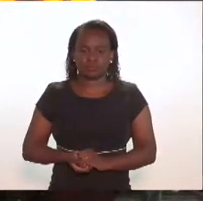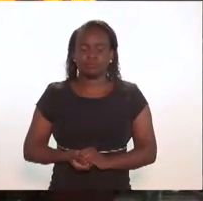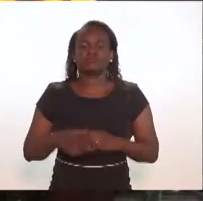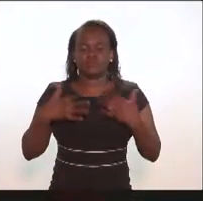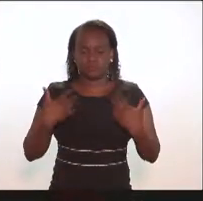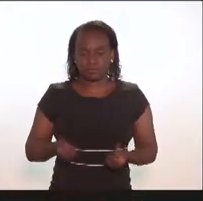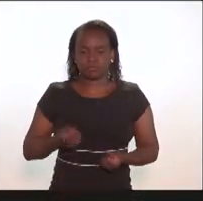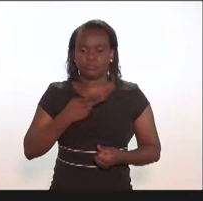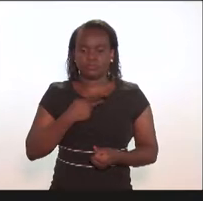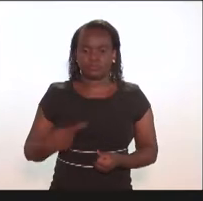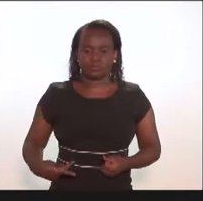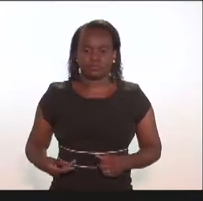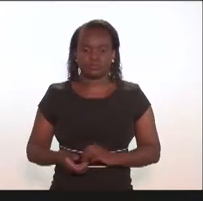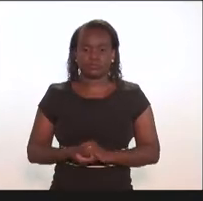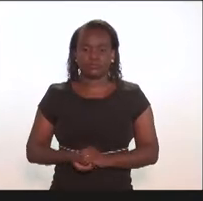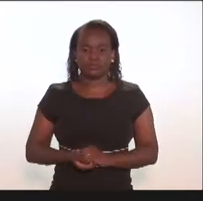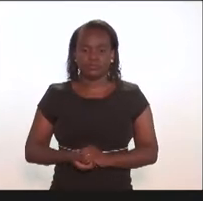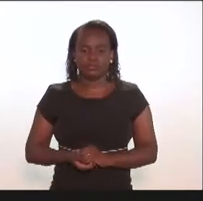Favorável, senhor presidente.